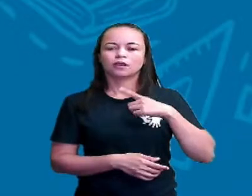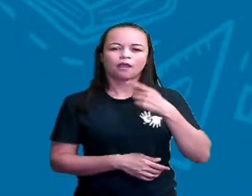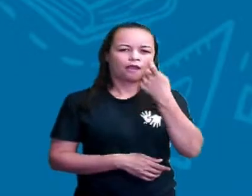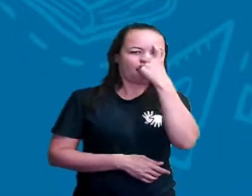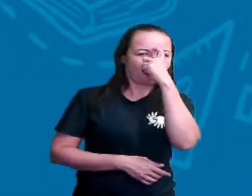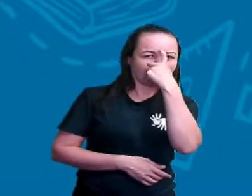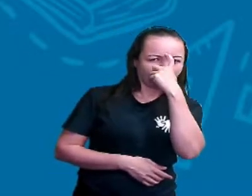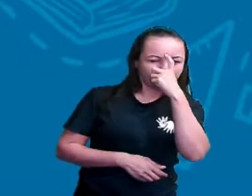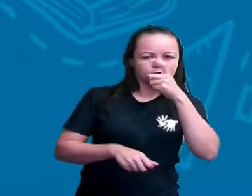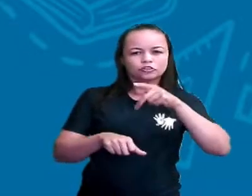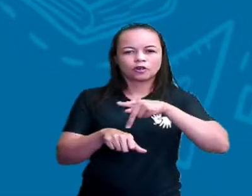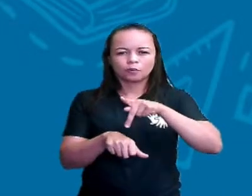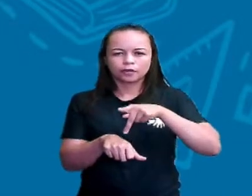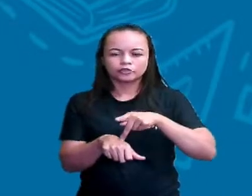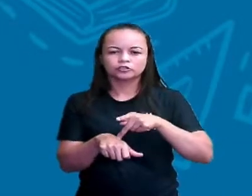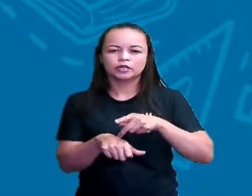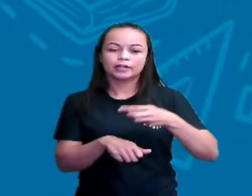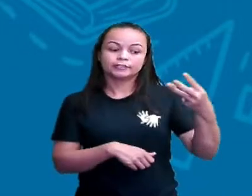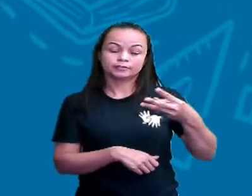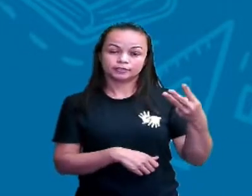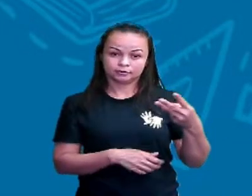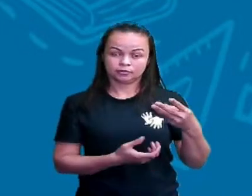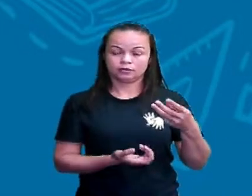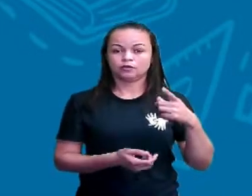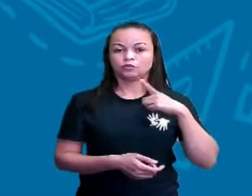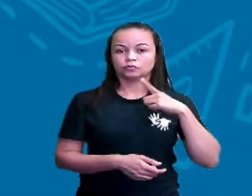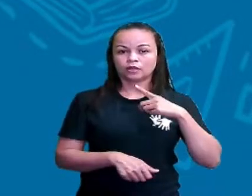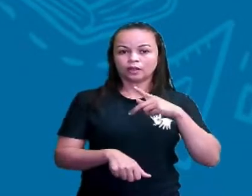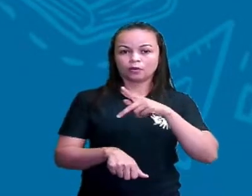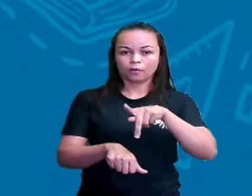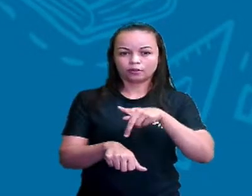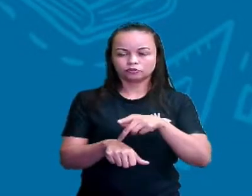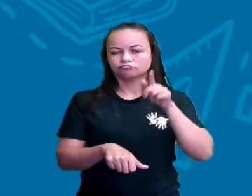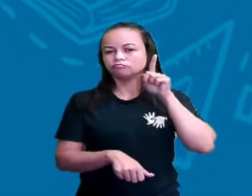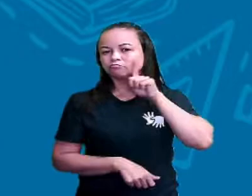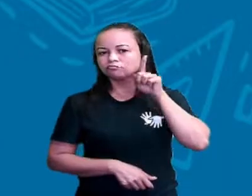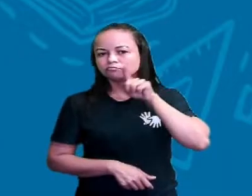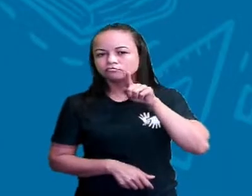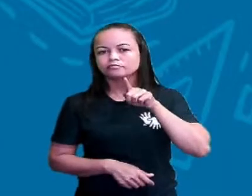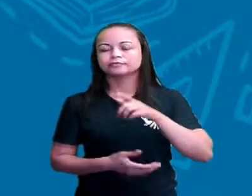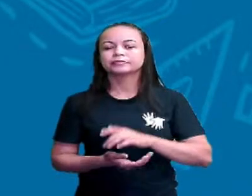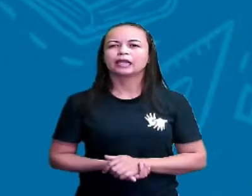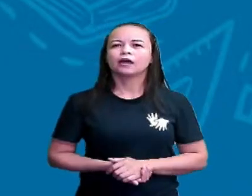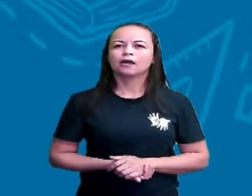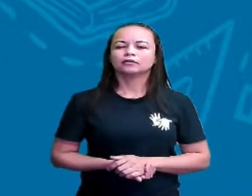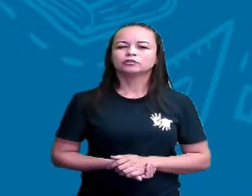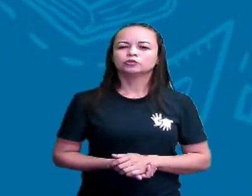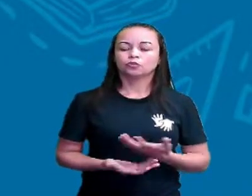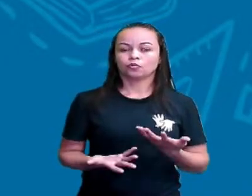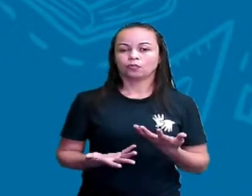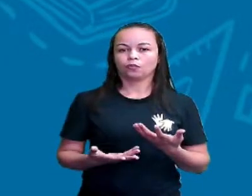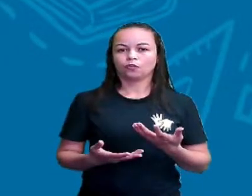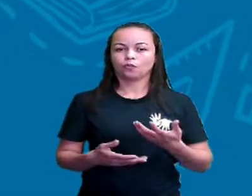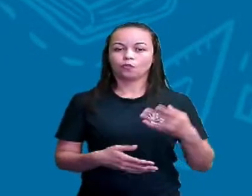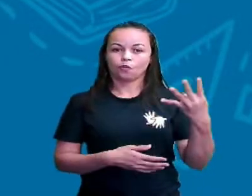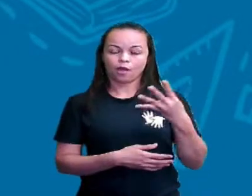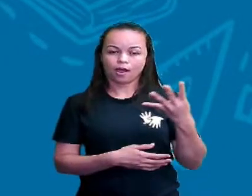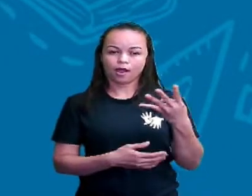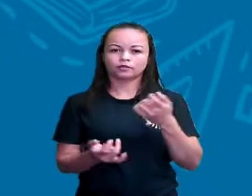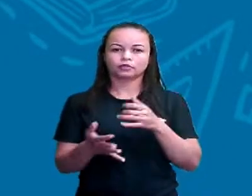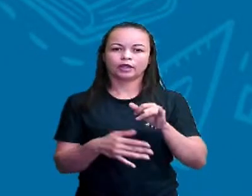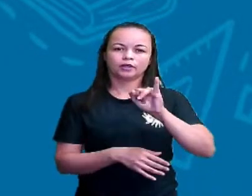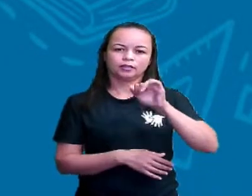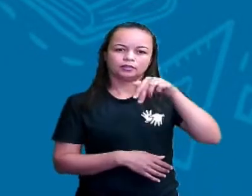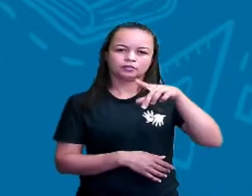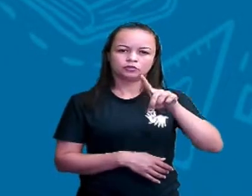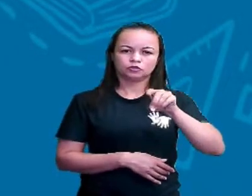em terceiro lugar do ranking, a gente tem os Estados Unidos, no quarto, a gente tem a Indonésia e no